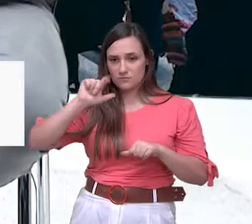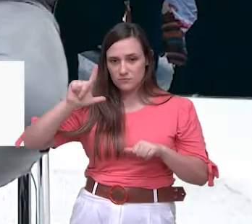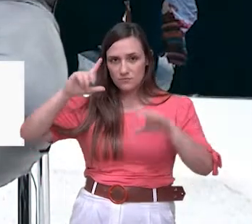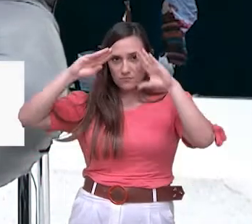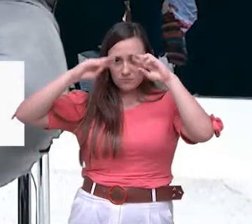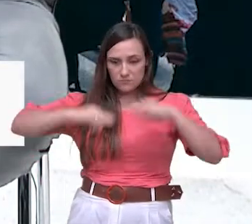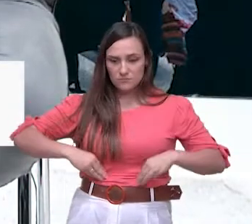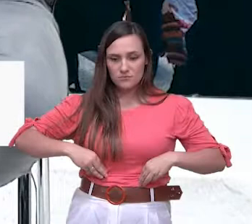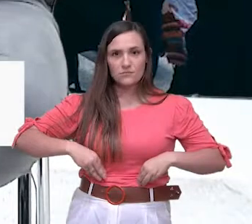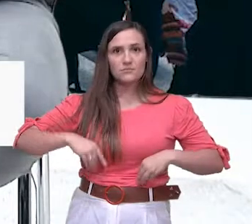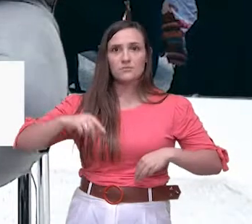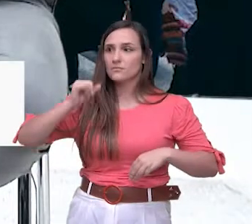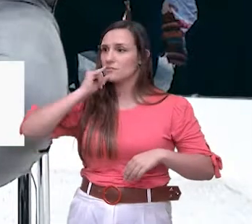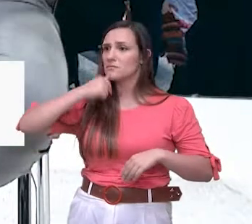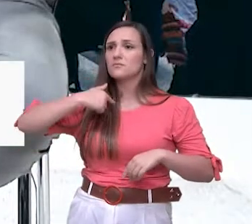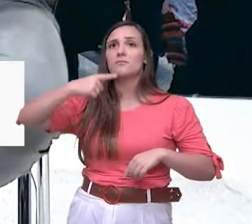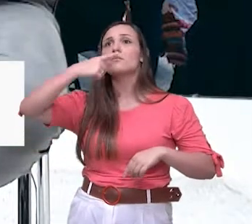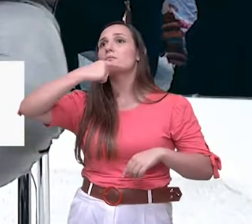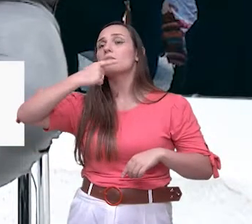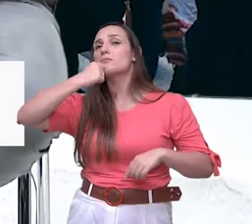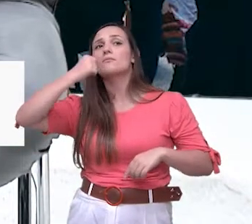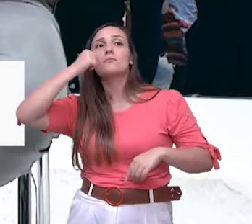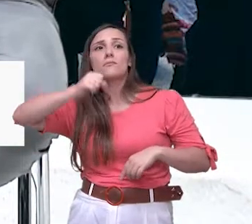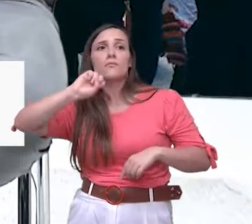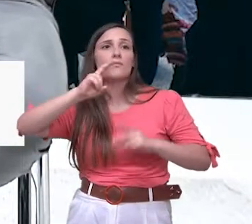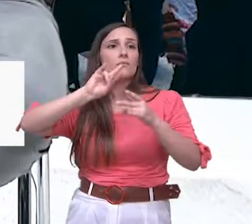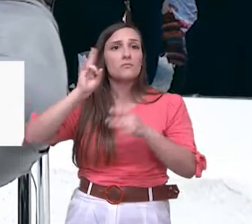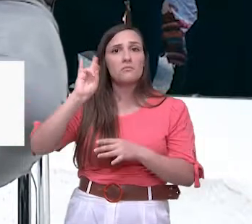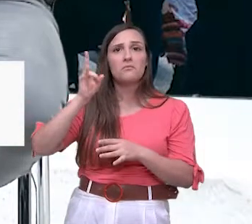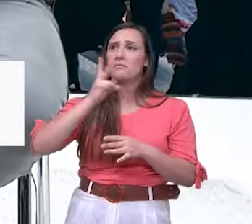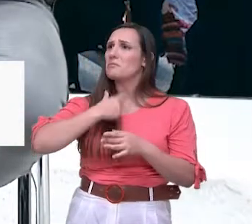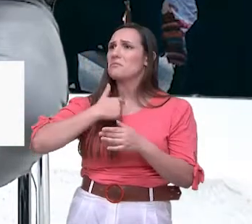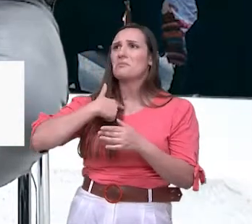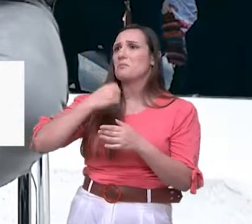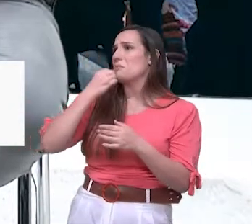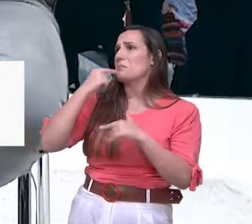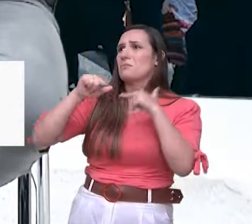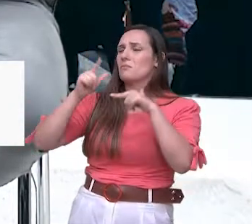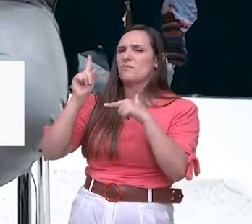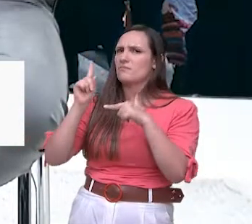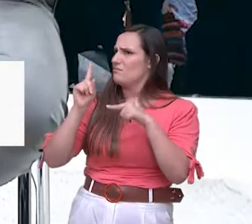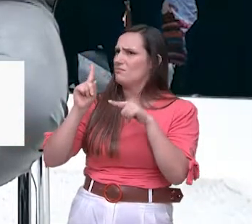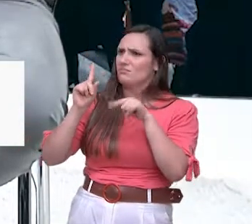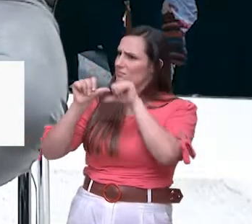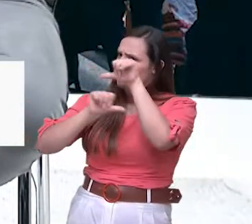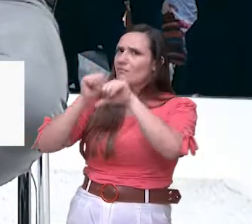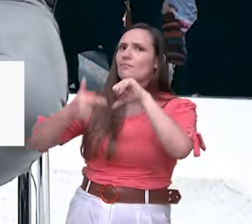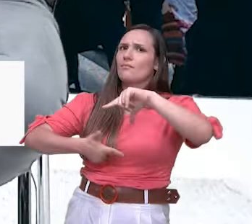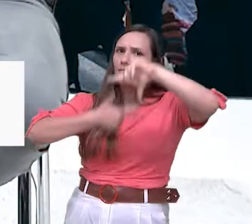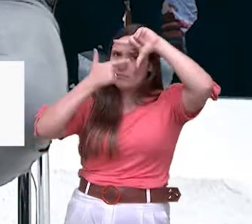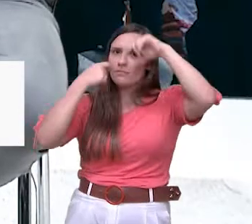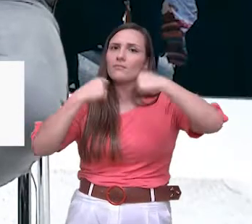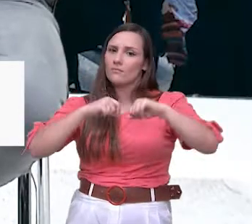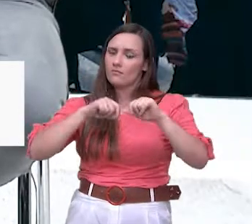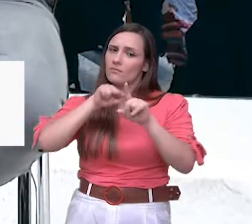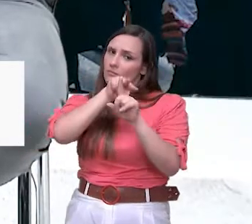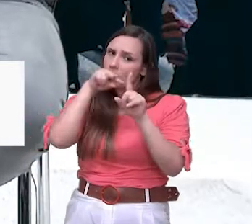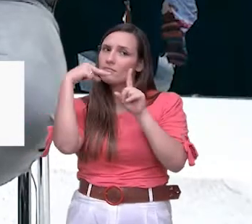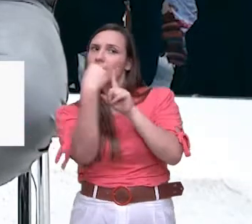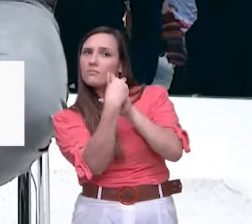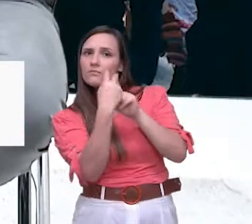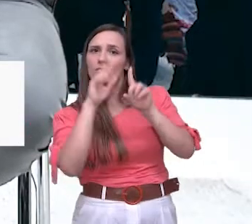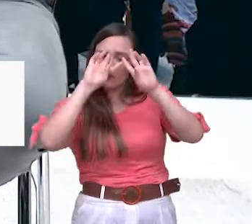capacidade da competência de alguém pela sua orientação sexual ou pelo seu gênero a gente começa a ter uma perspectiva mais